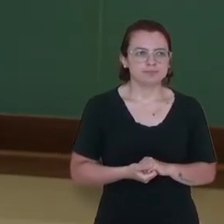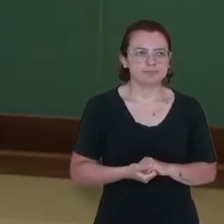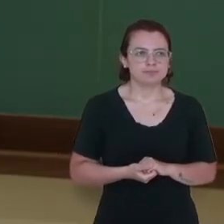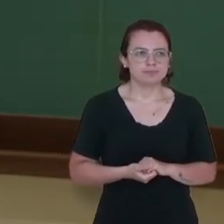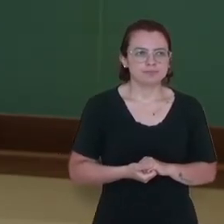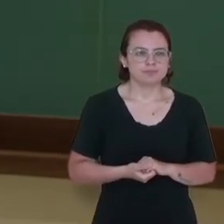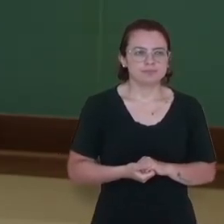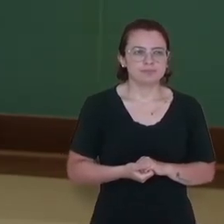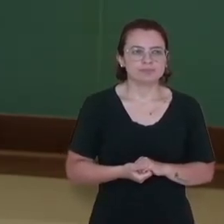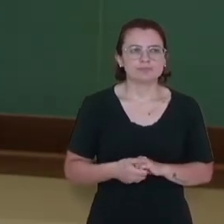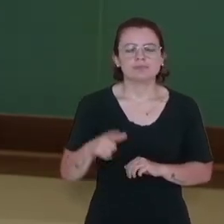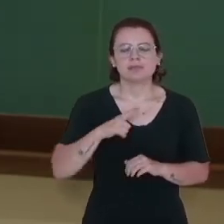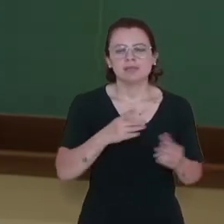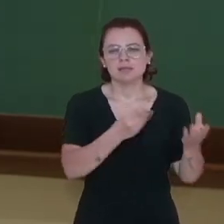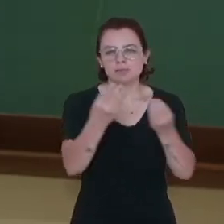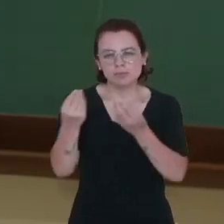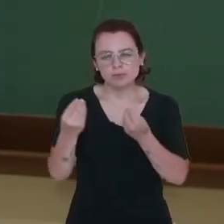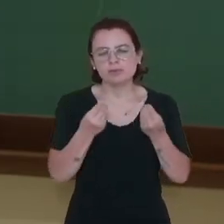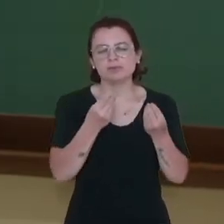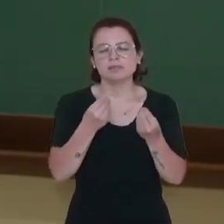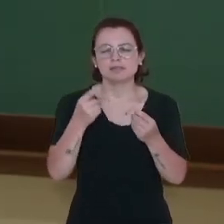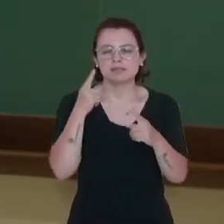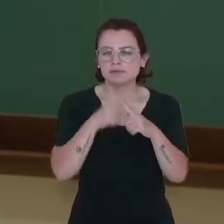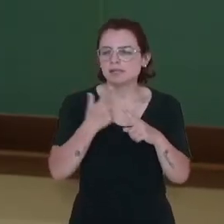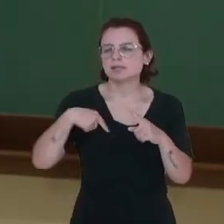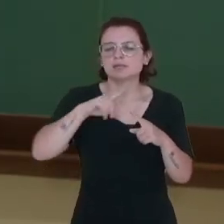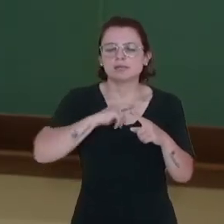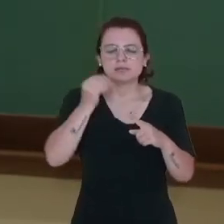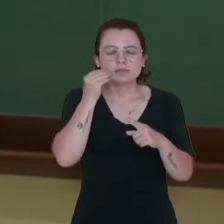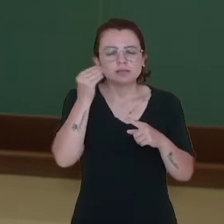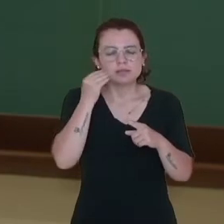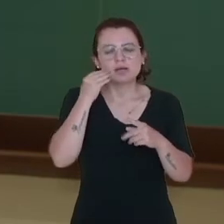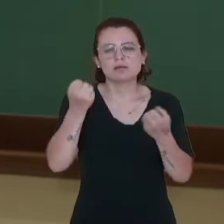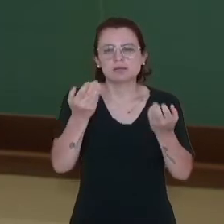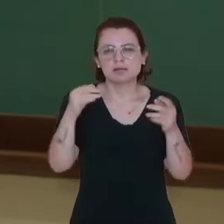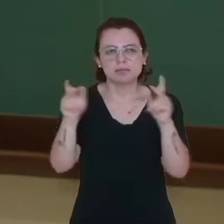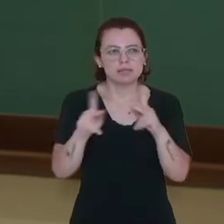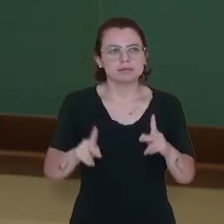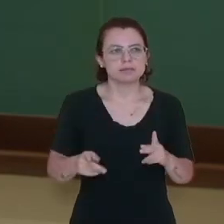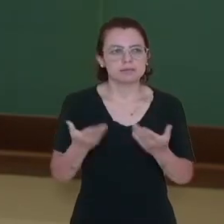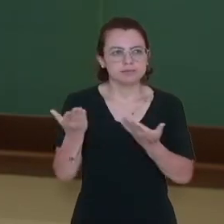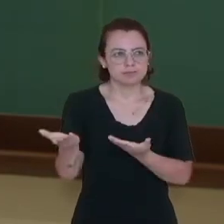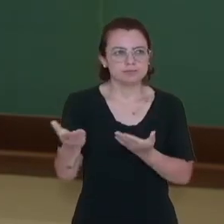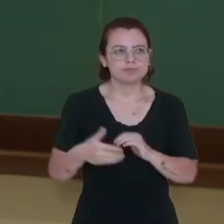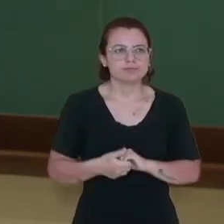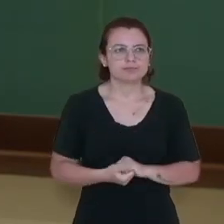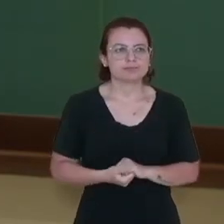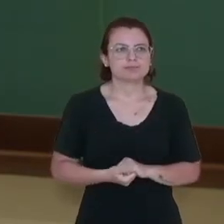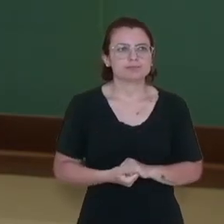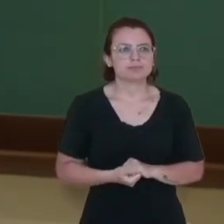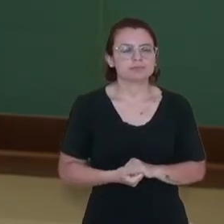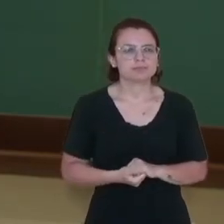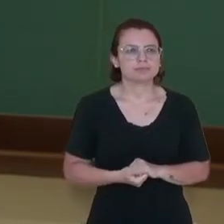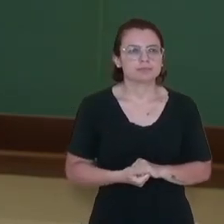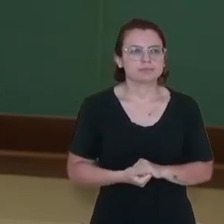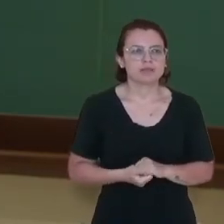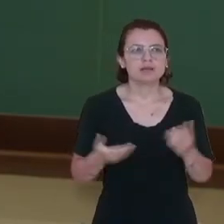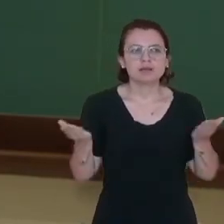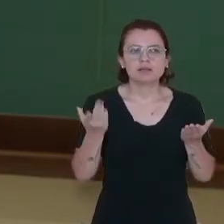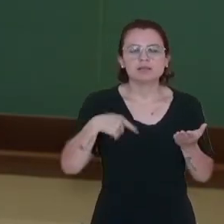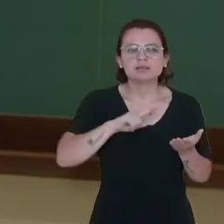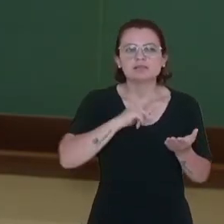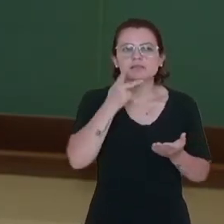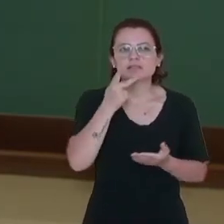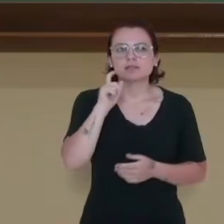Tiveram vários momentos de tentativa de paz, mas também conflitos também naquele país, tá bom? Naqueles países. Bom, vamos falar agora da questão